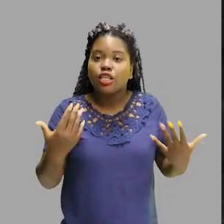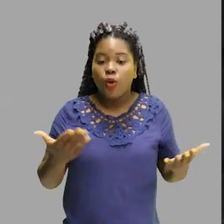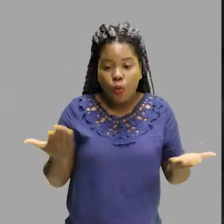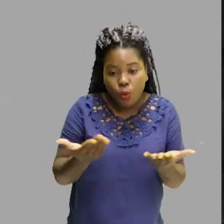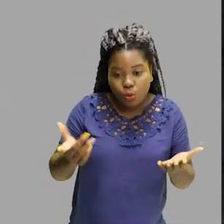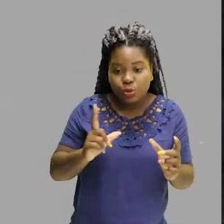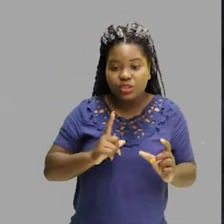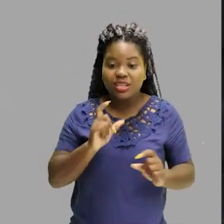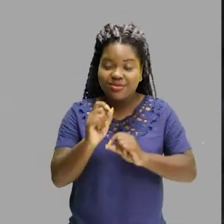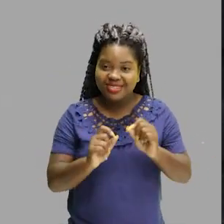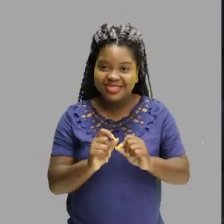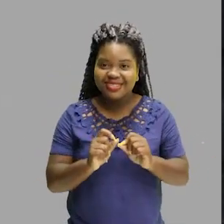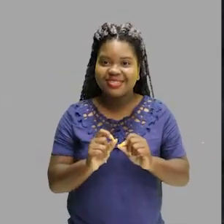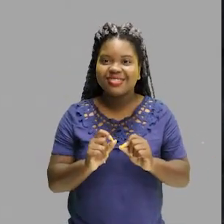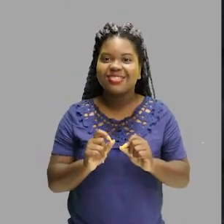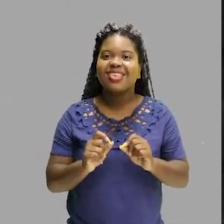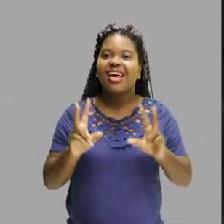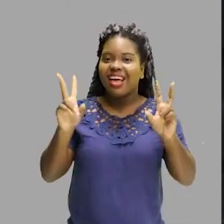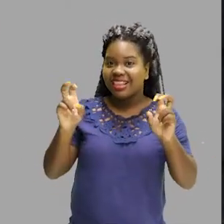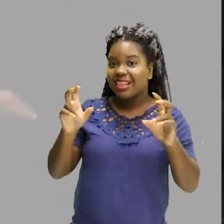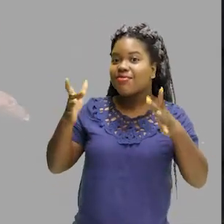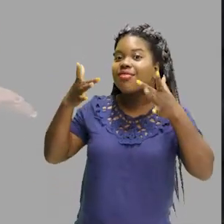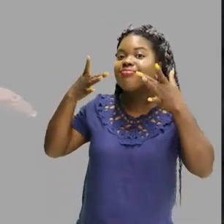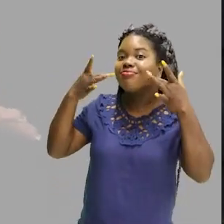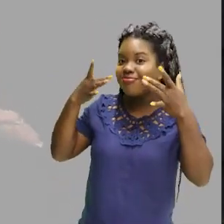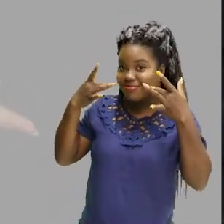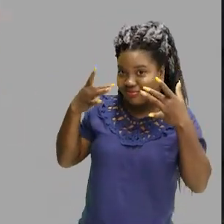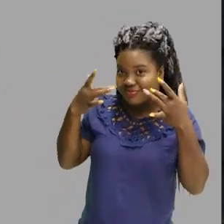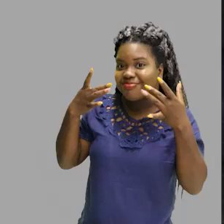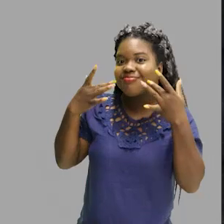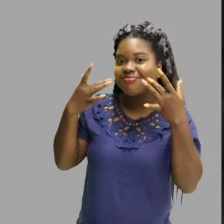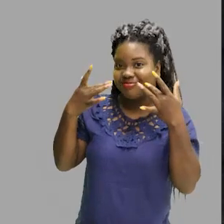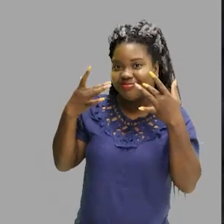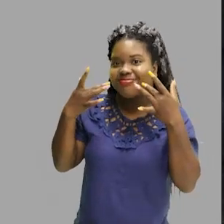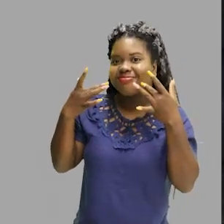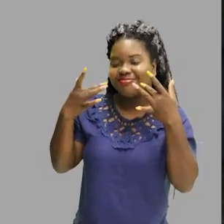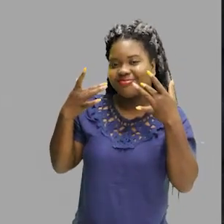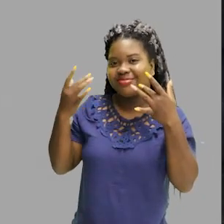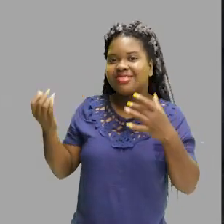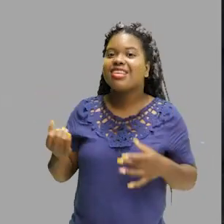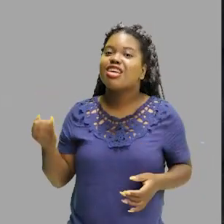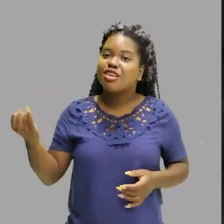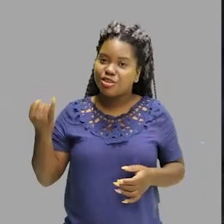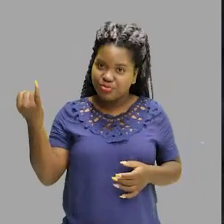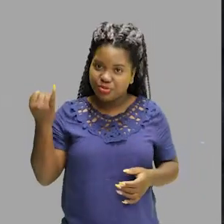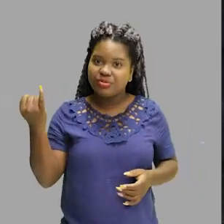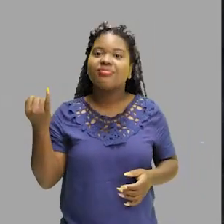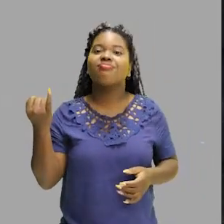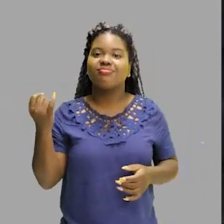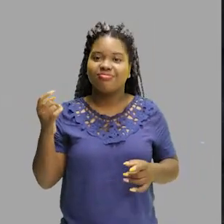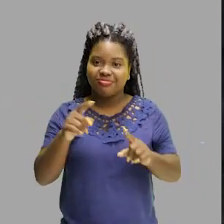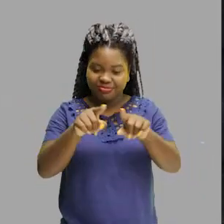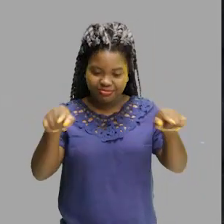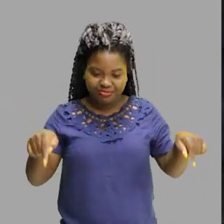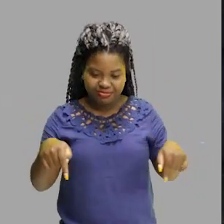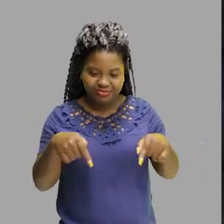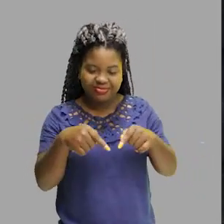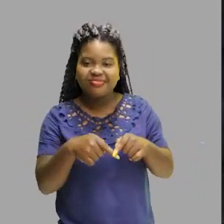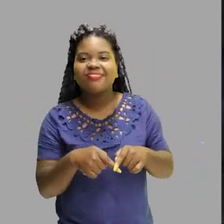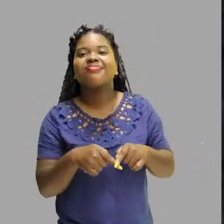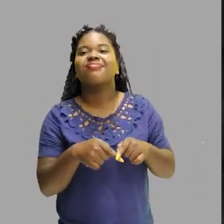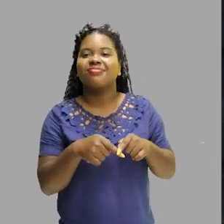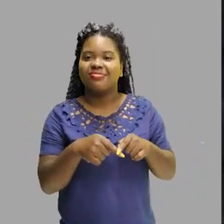né? Porque a gente está aqui nessa encenação de aula, né? Porque a gente aqui está num estúdio, né? Não é a mesma coisa da sala de aula. Tem